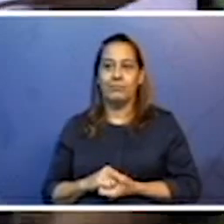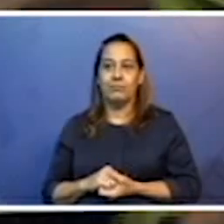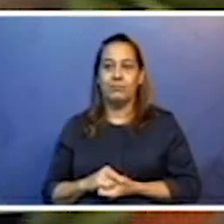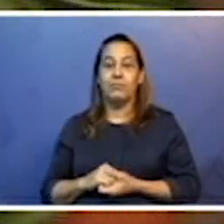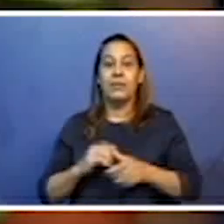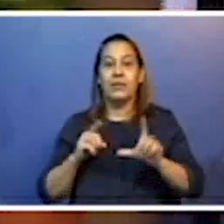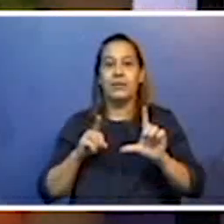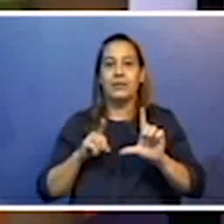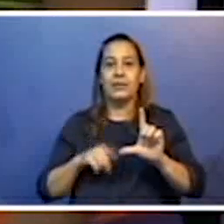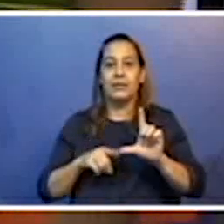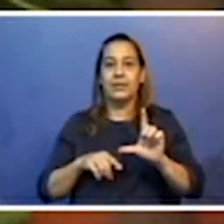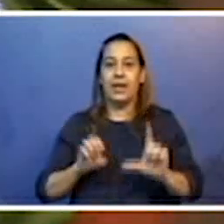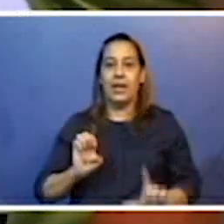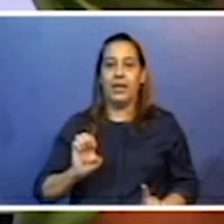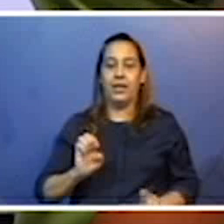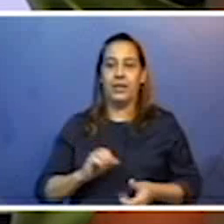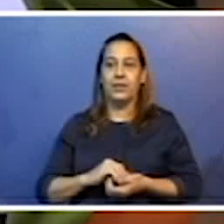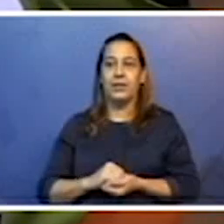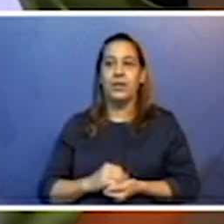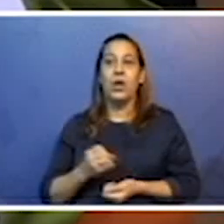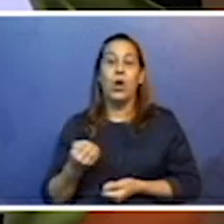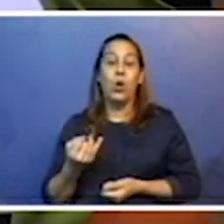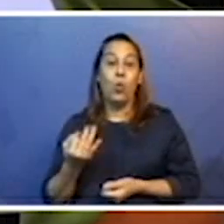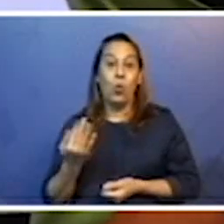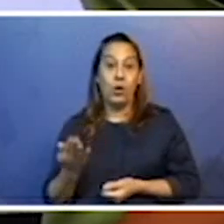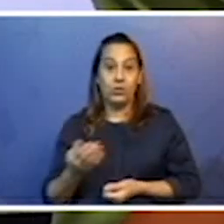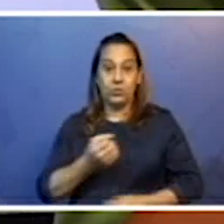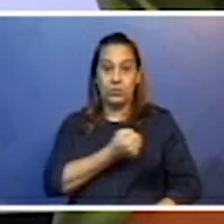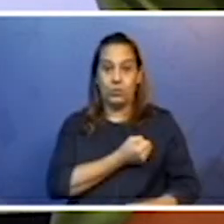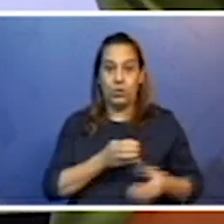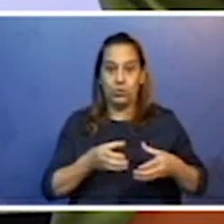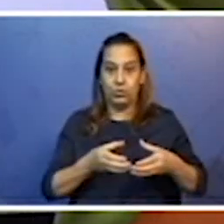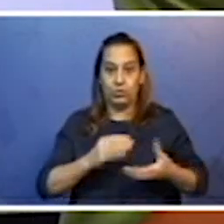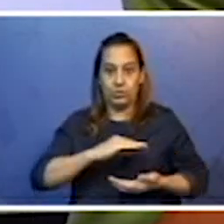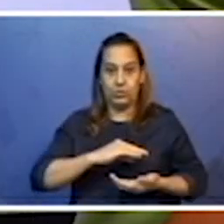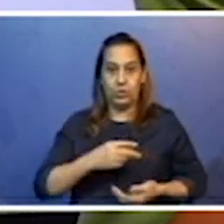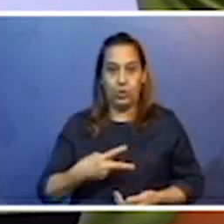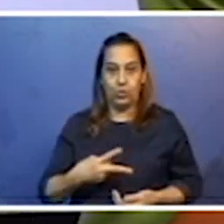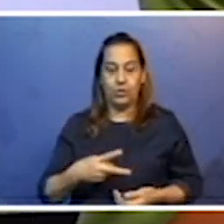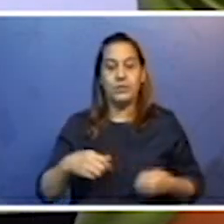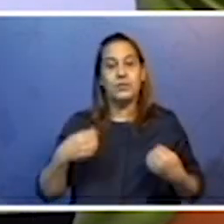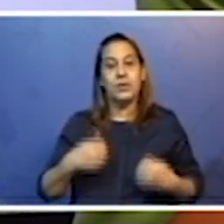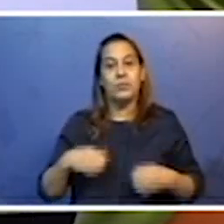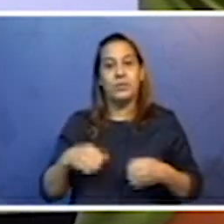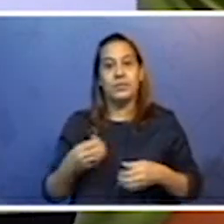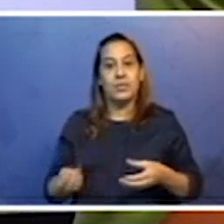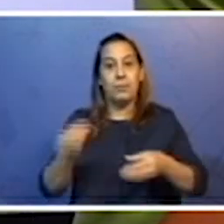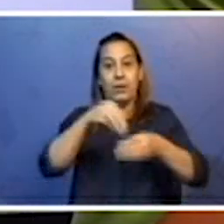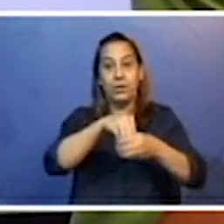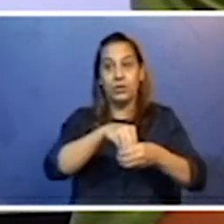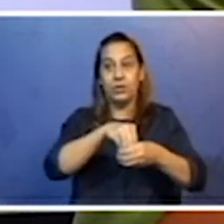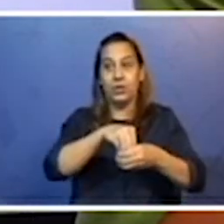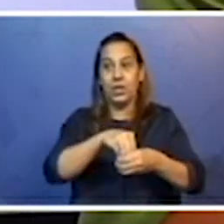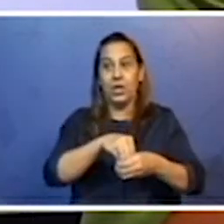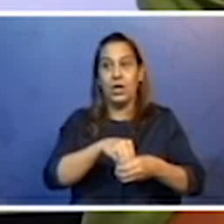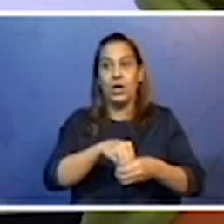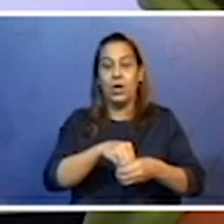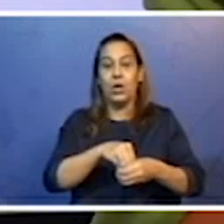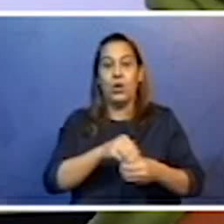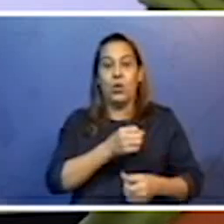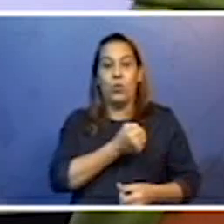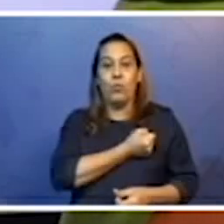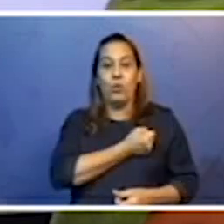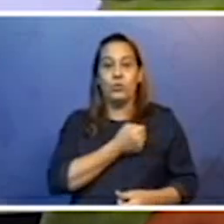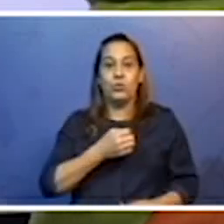Olha a letra E. Quantos potes 2, que é aquele pequenininho, são necessários para encher o pote